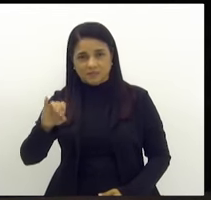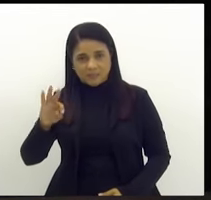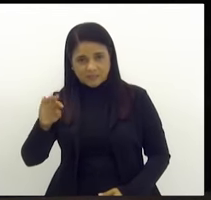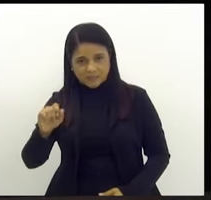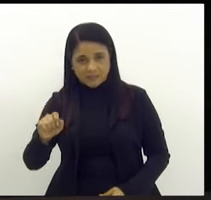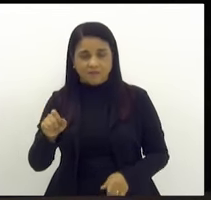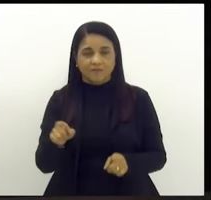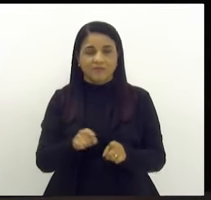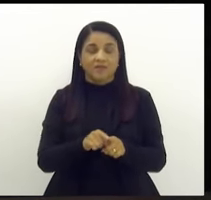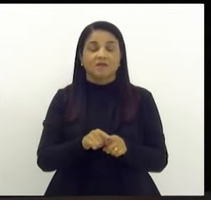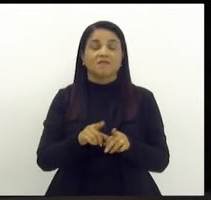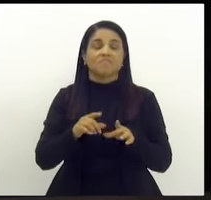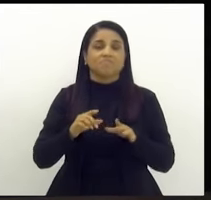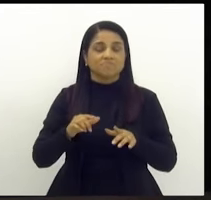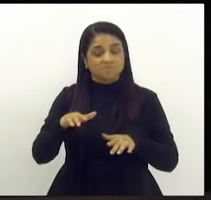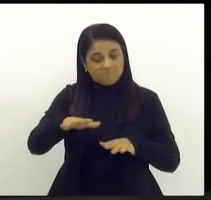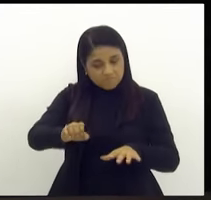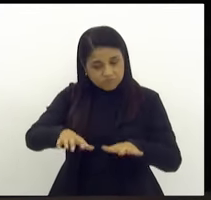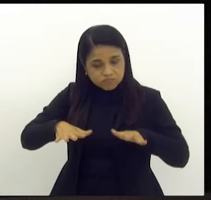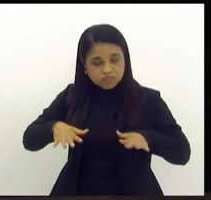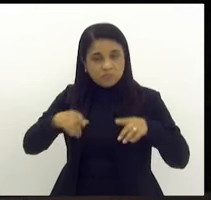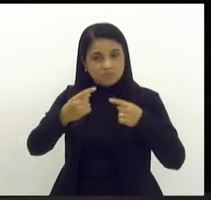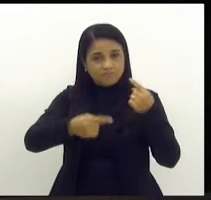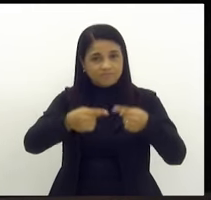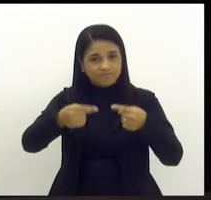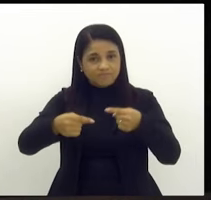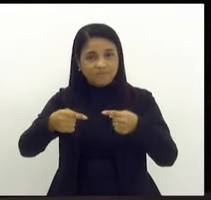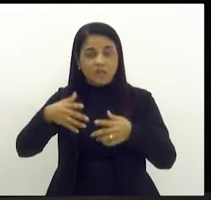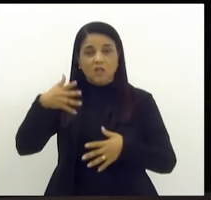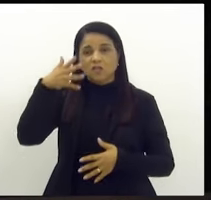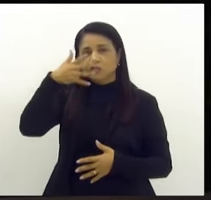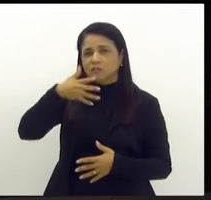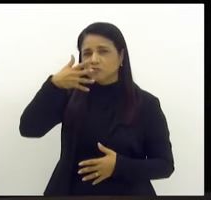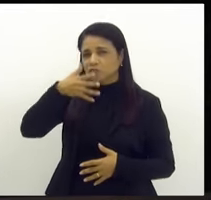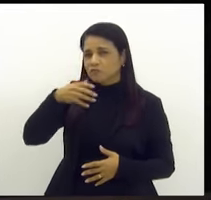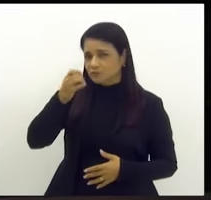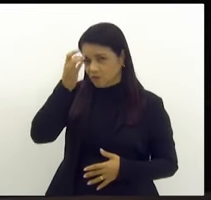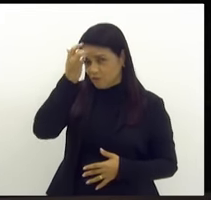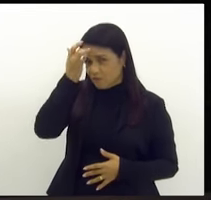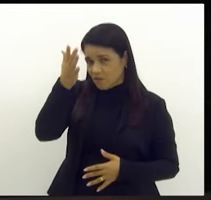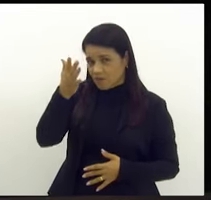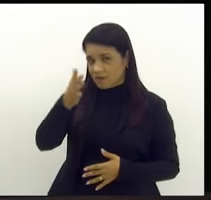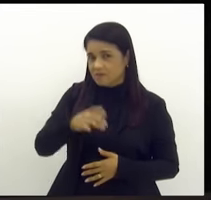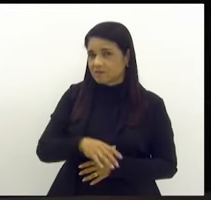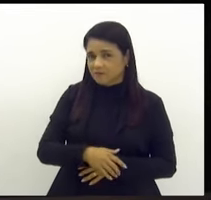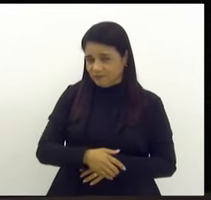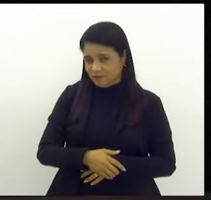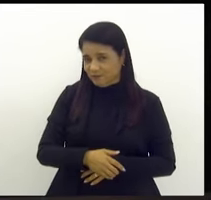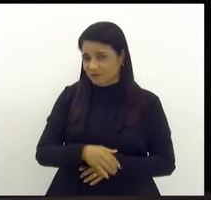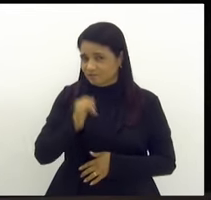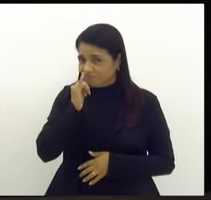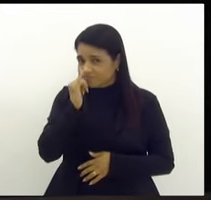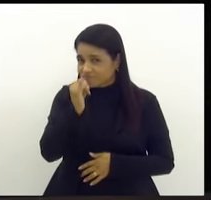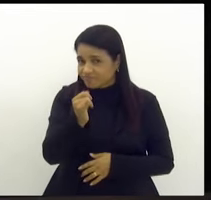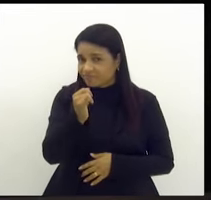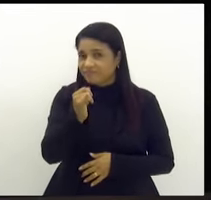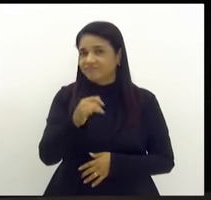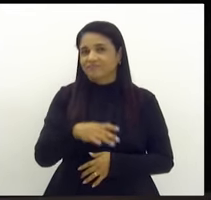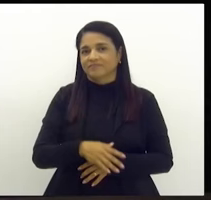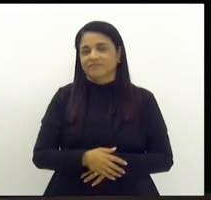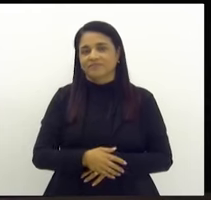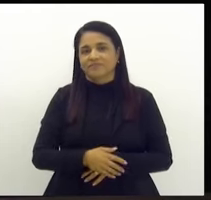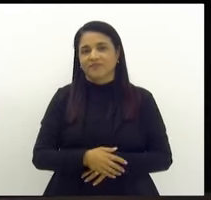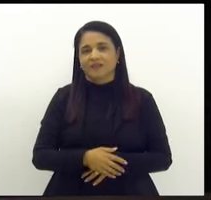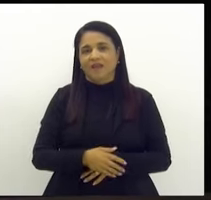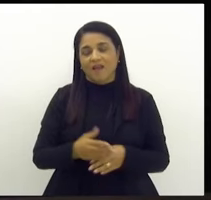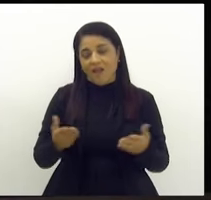que que eu falo isso porque é um discurso fácil de dizer que o os tempos